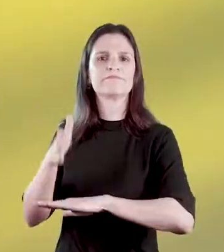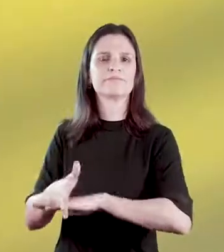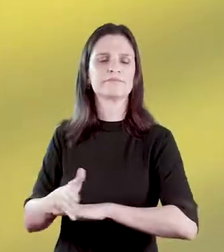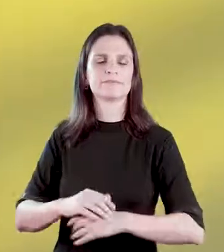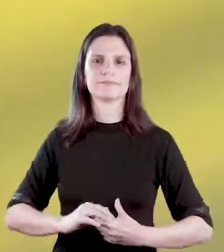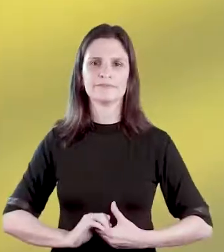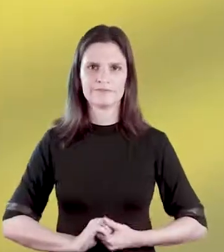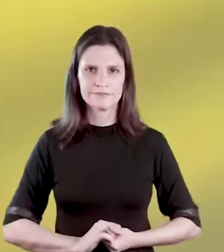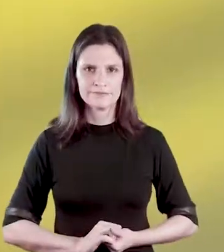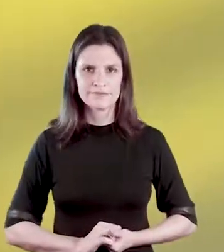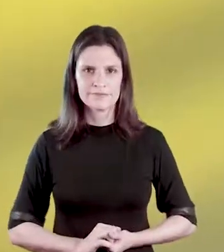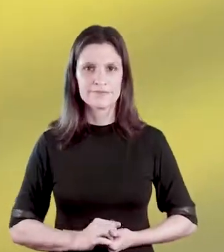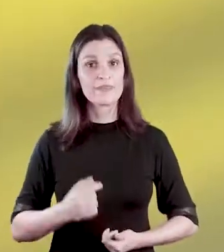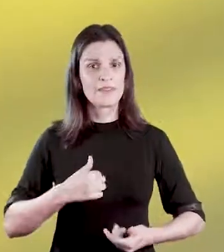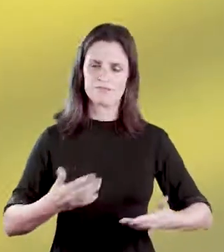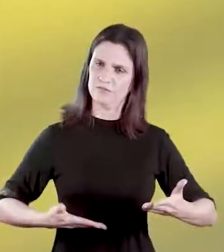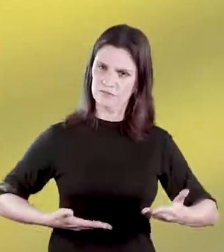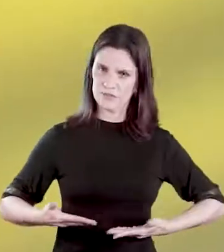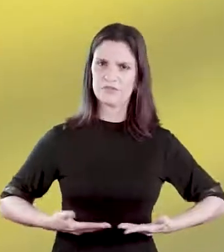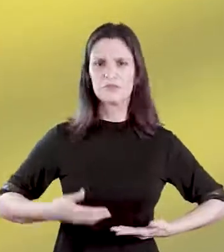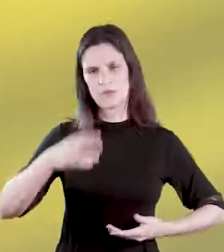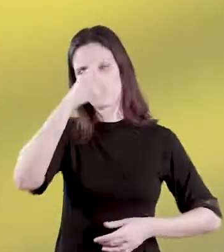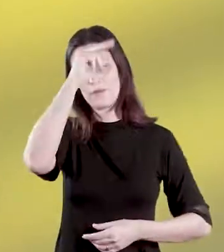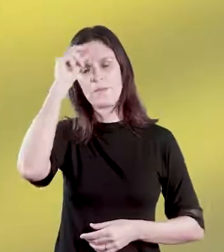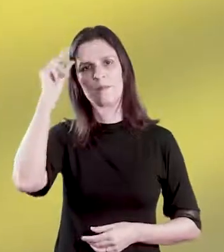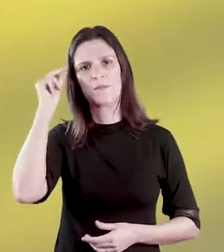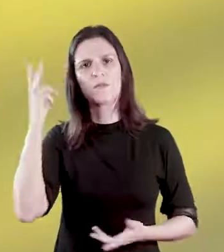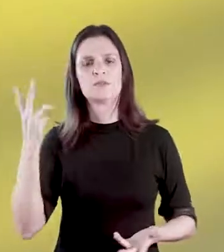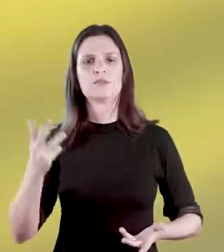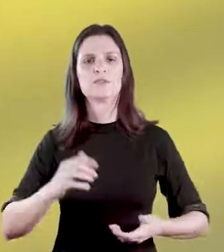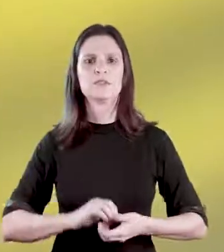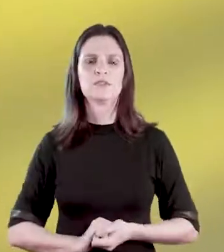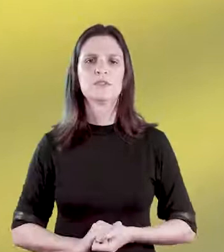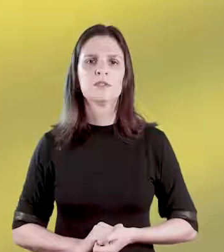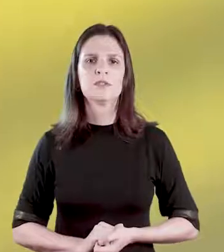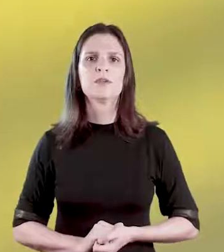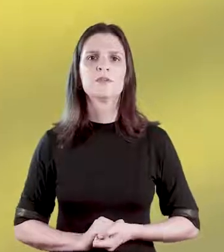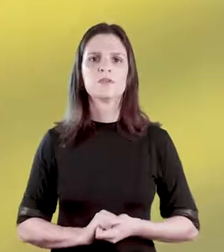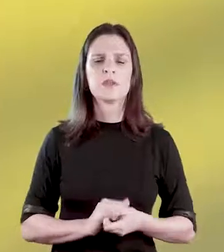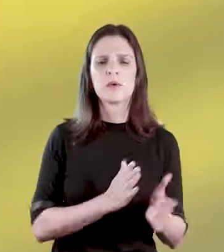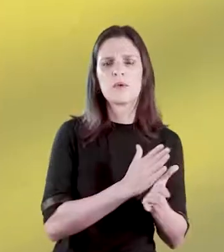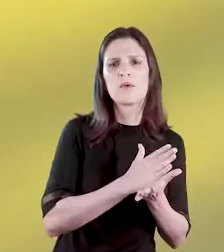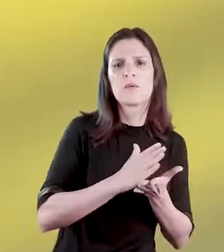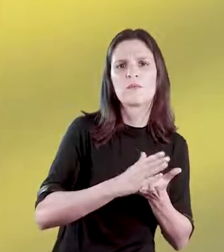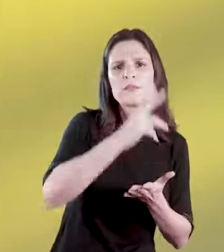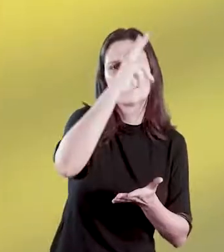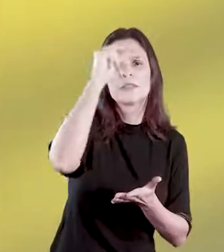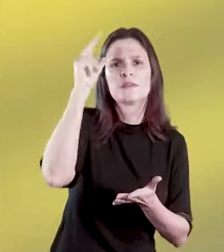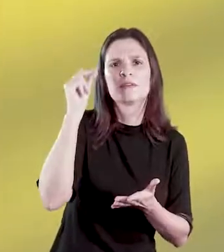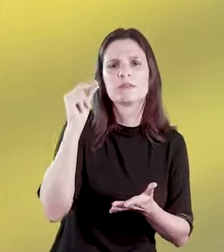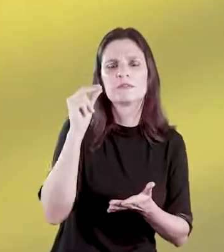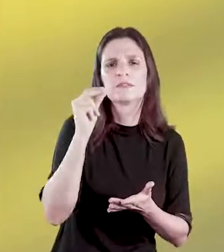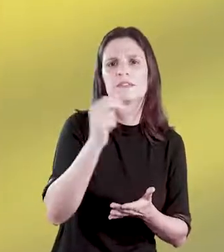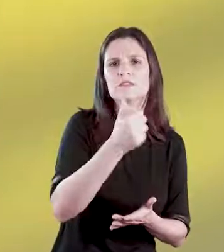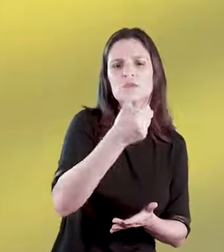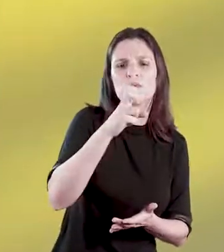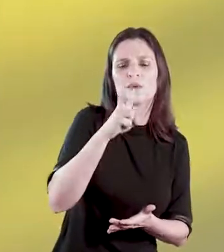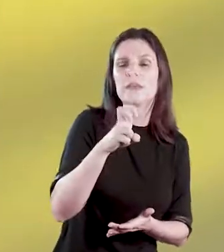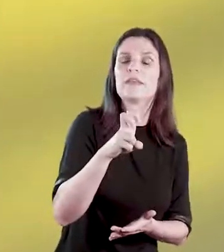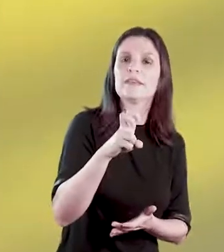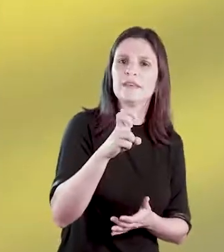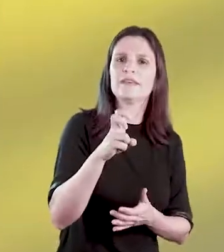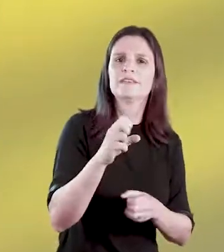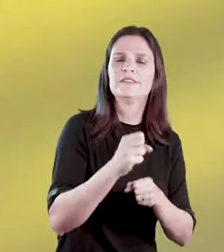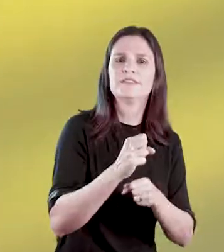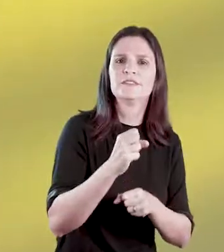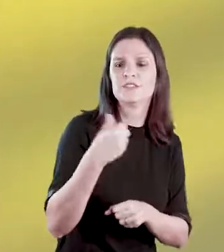Olha eu sou servidor de carreira e eu comecei a trabalhar muito cedo aí eu ingressei na prefeitura apenas com 15 anos de